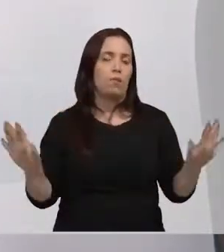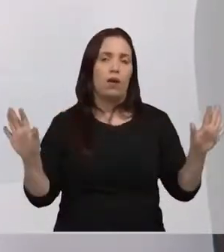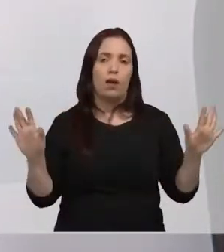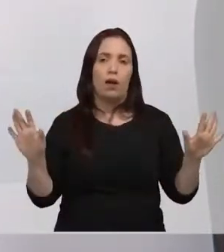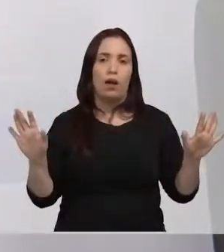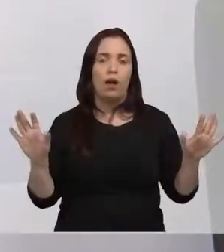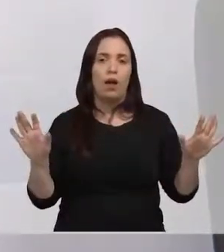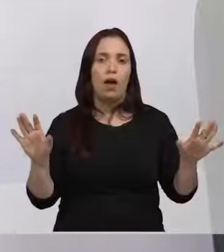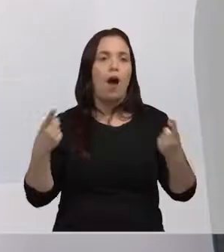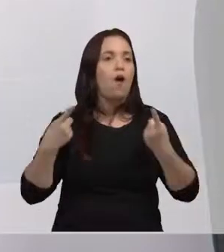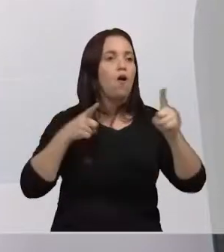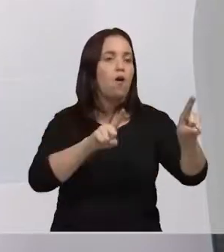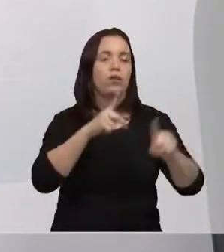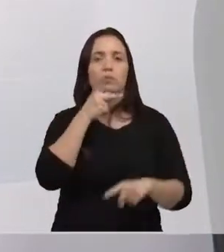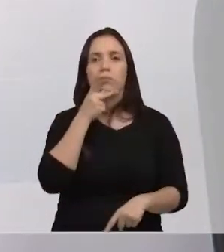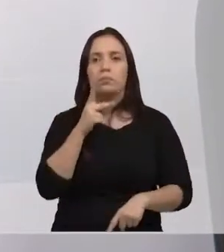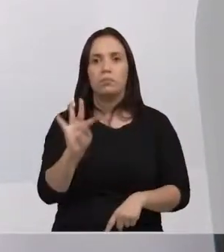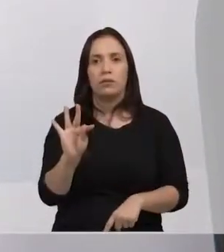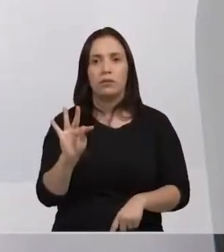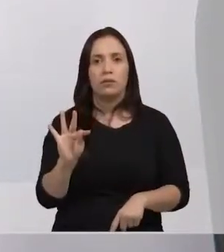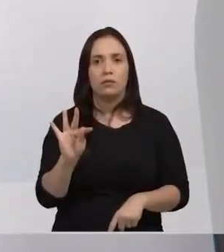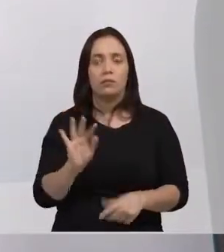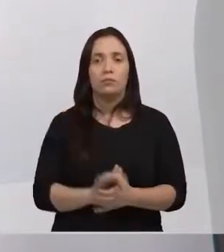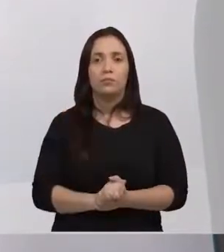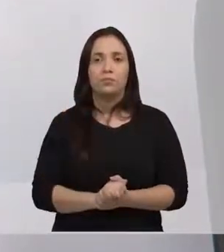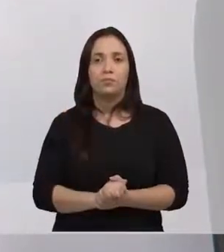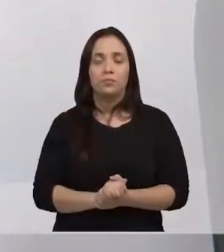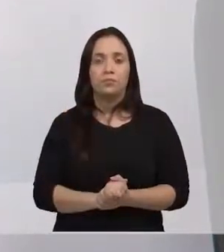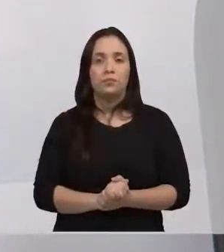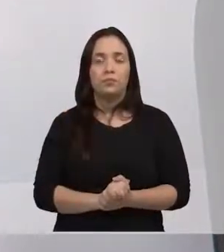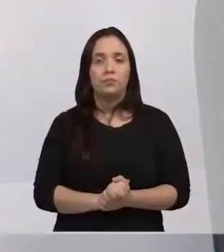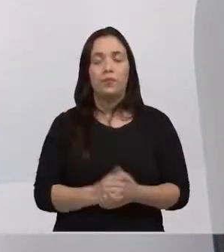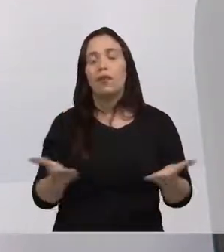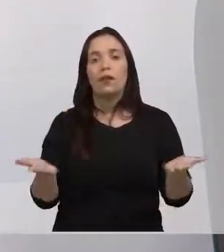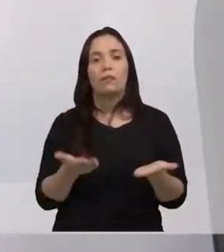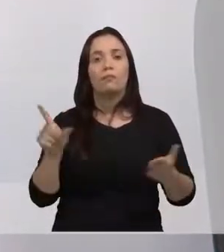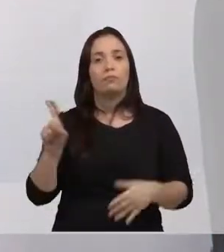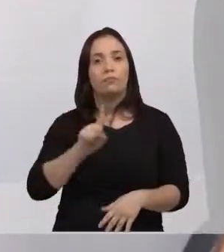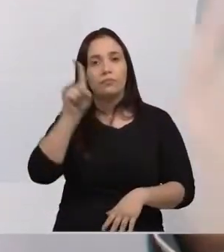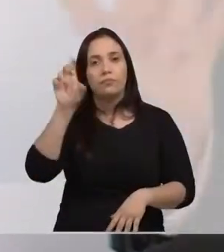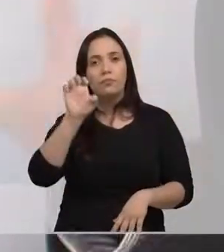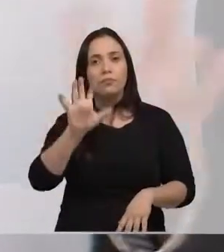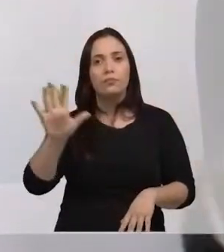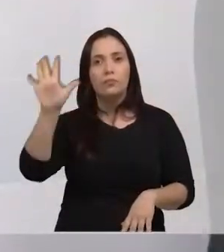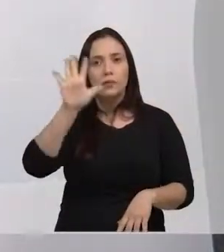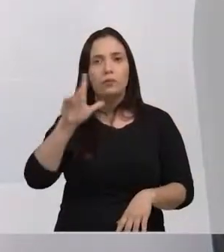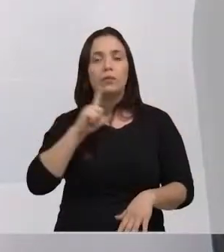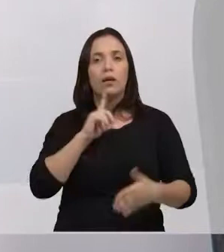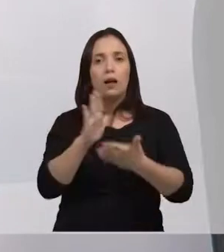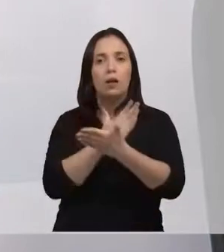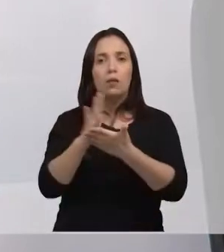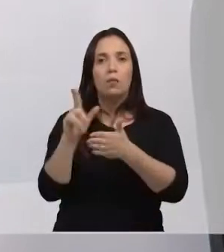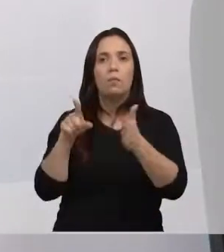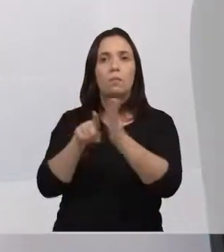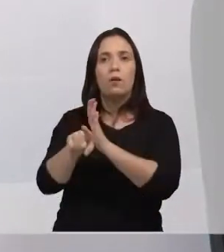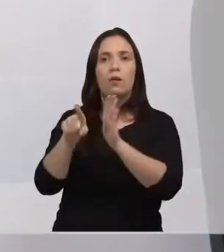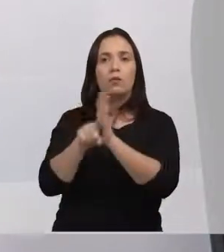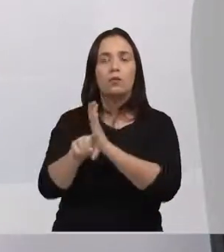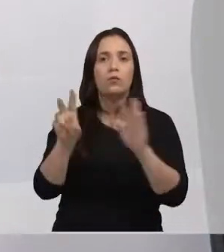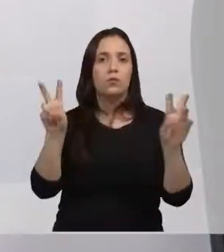frontalmente o Partido dos Trabalhadores. Tanto que, quando ele esteve agora na Europa e foi questionado sobre a questão do